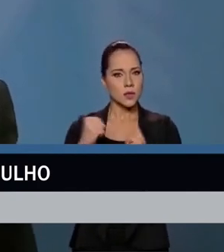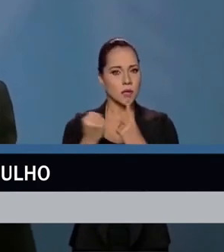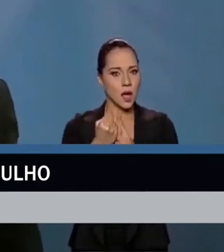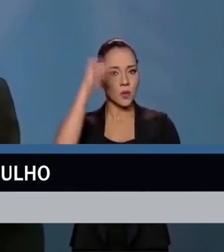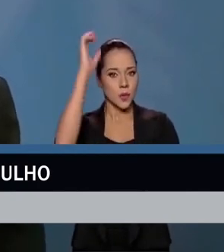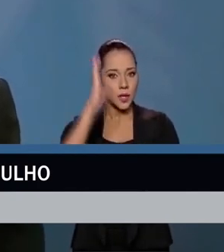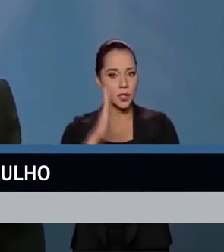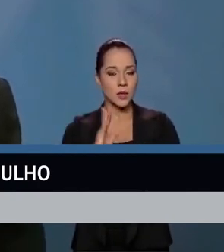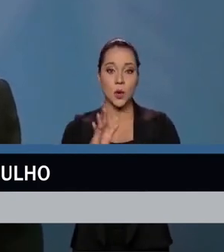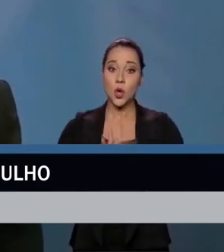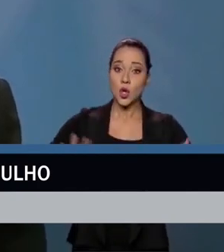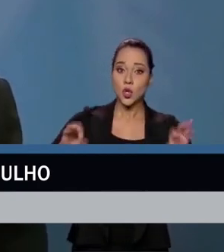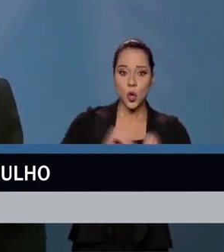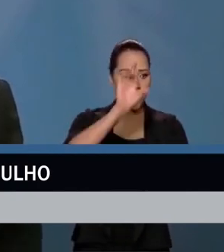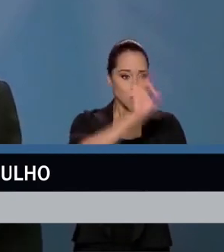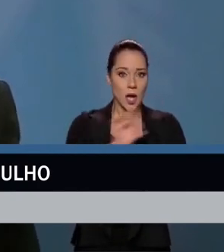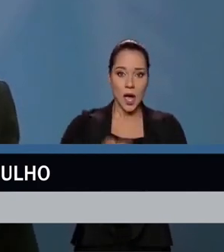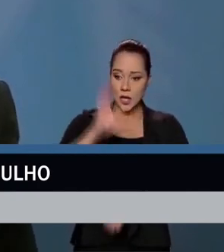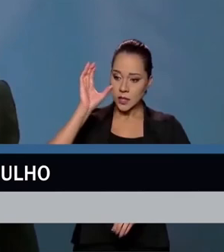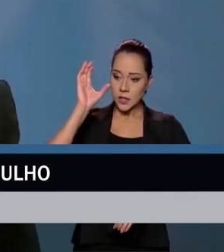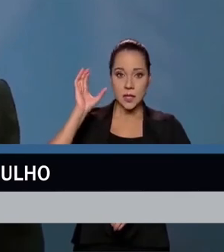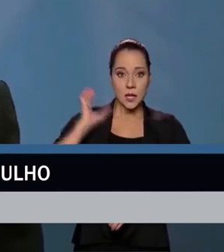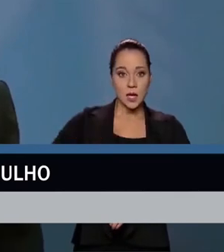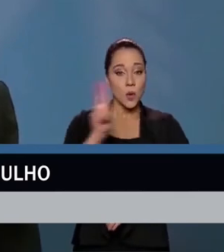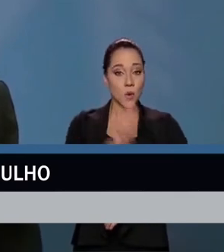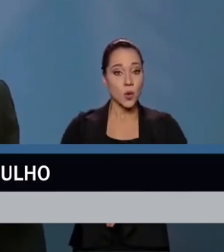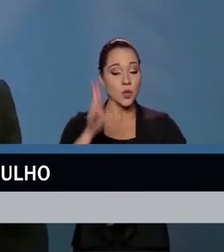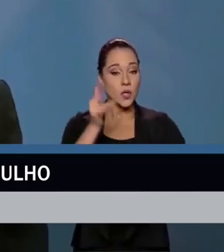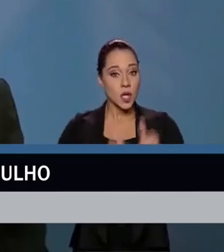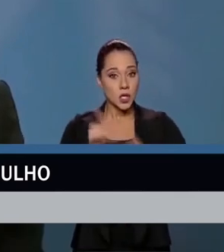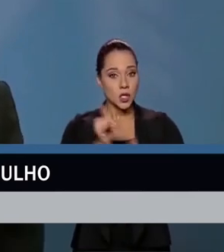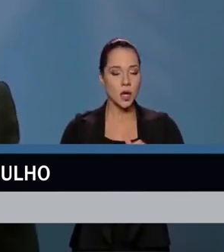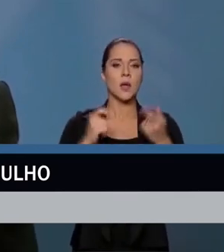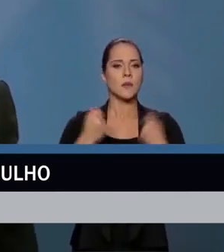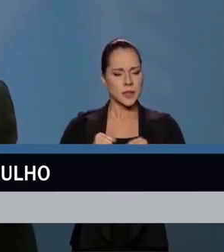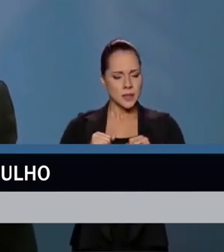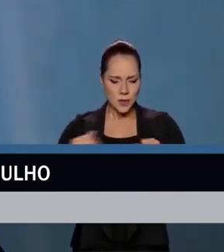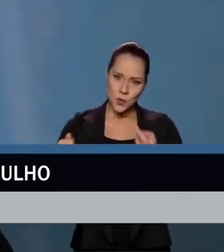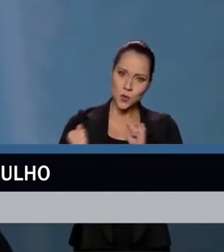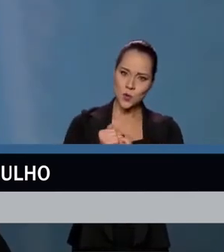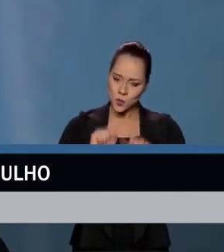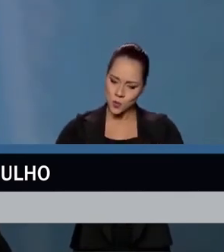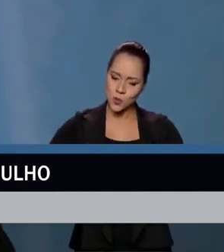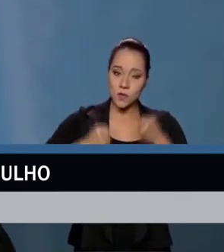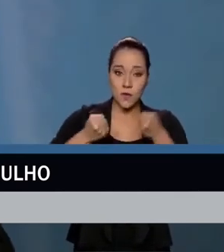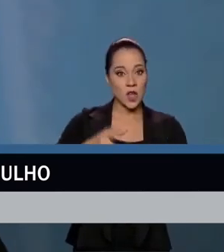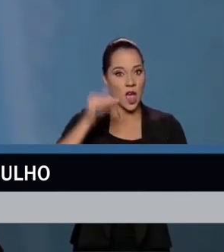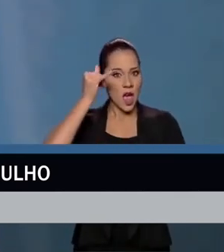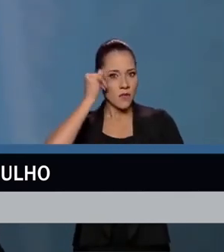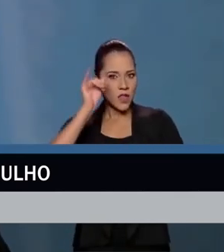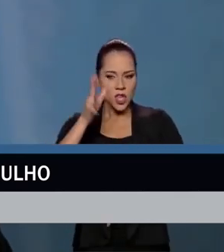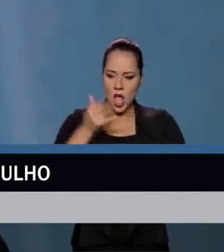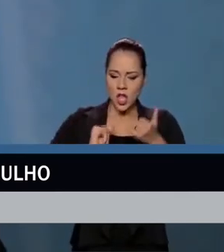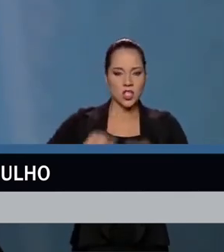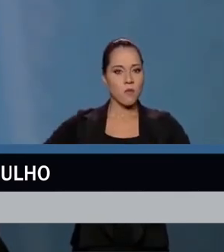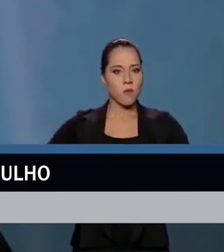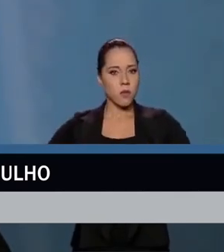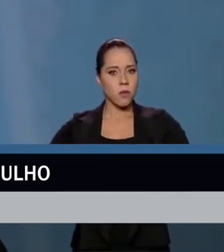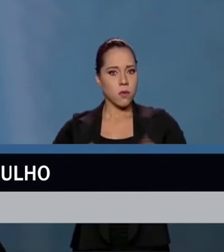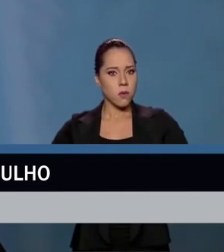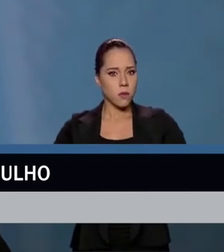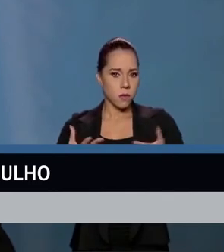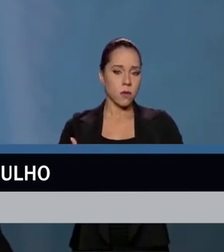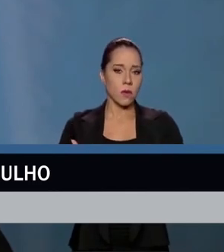brasileira, todo cidadão consumidor, participe desse esforço, evitando desperdícios no consumo